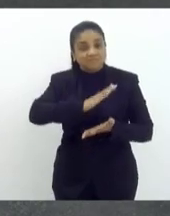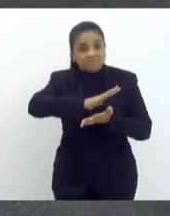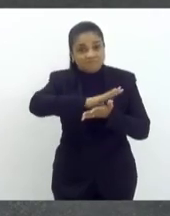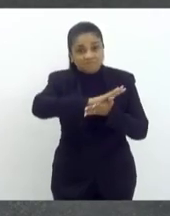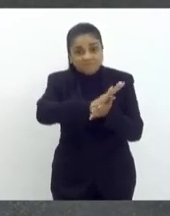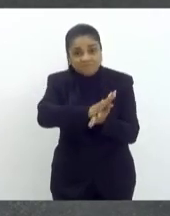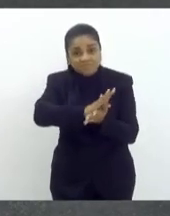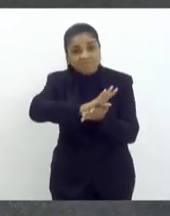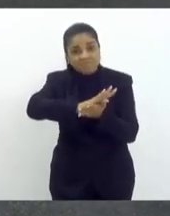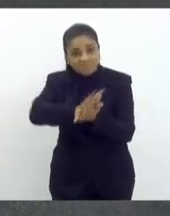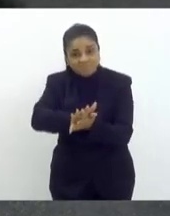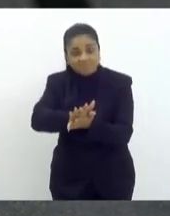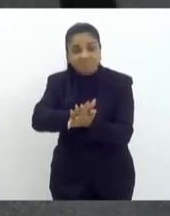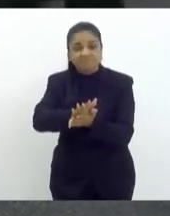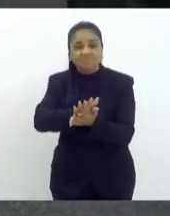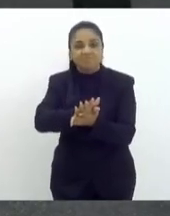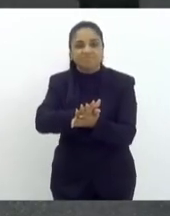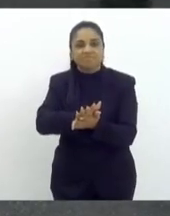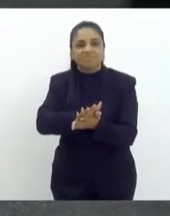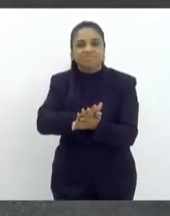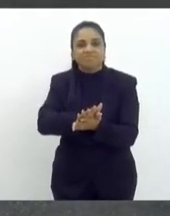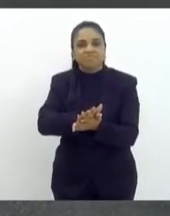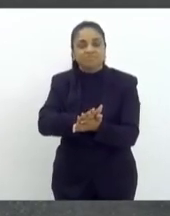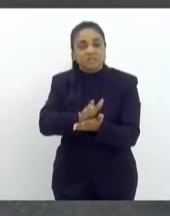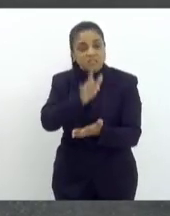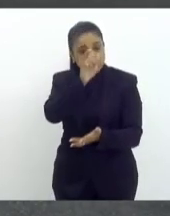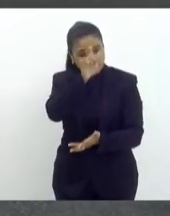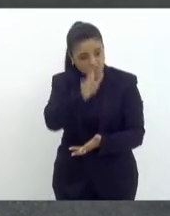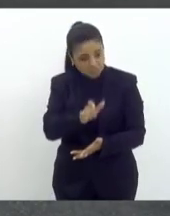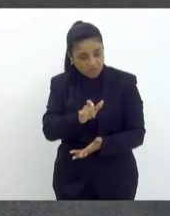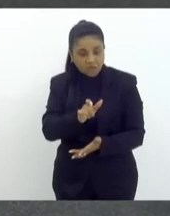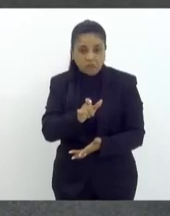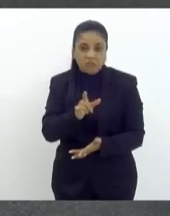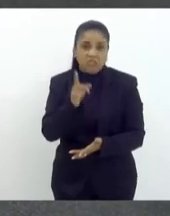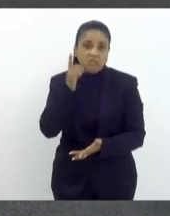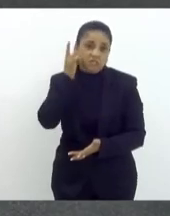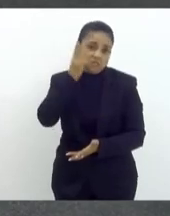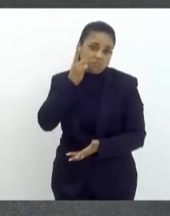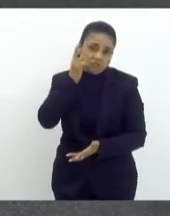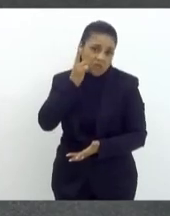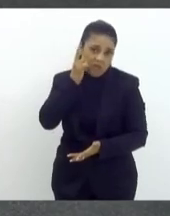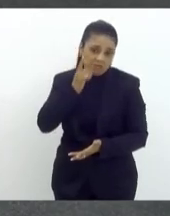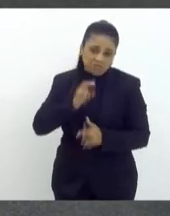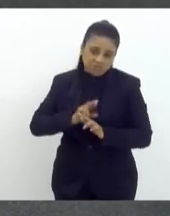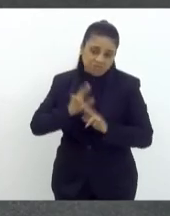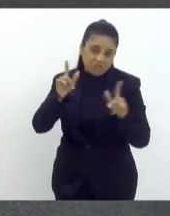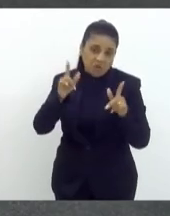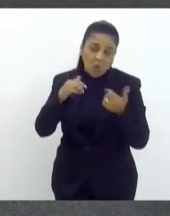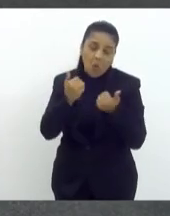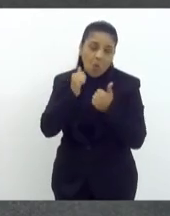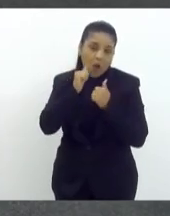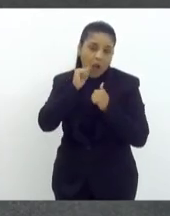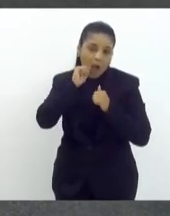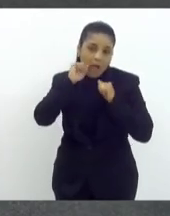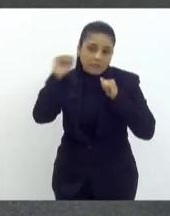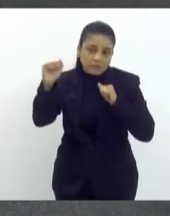até mesmo não fosse a senhora deputada fosse só assessora